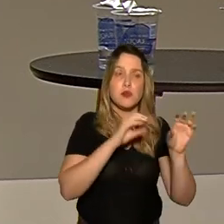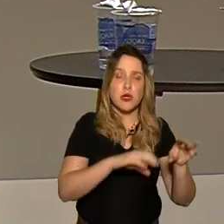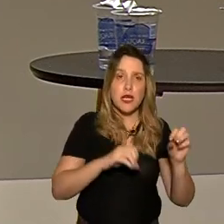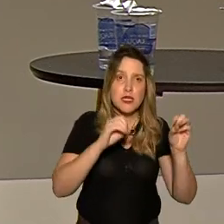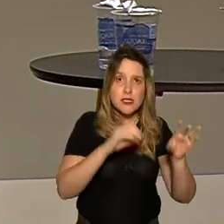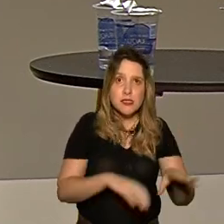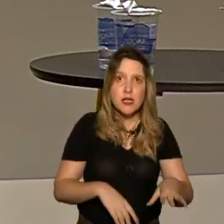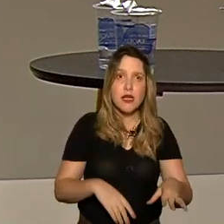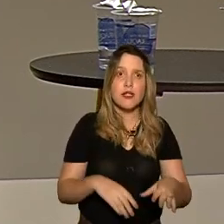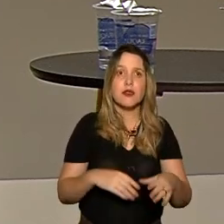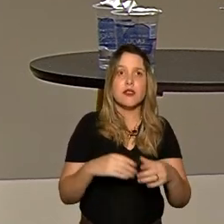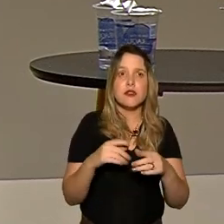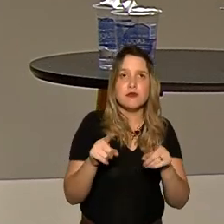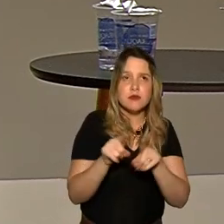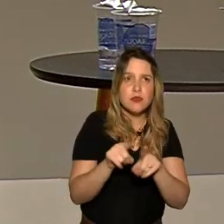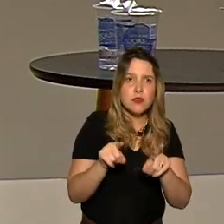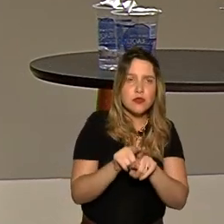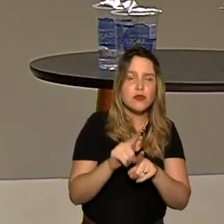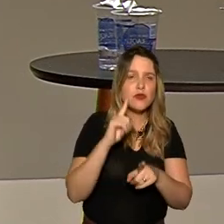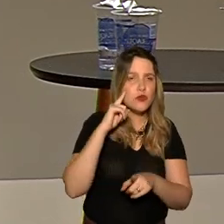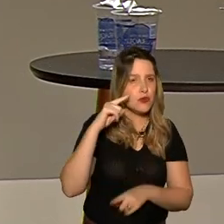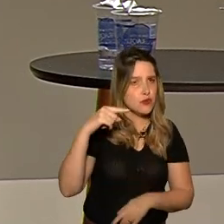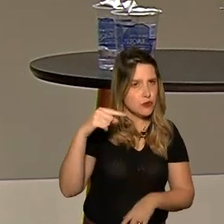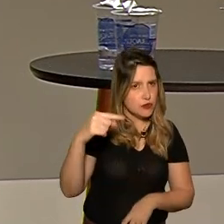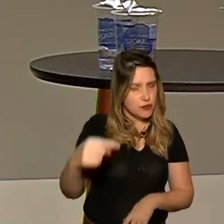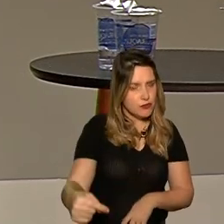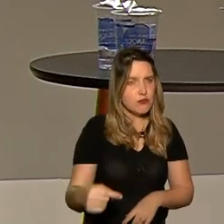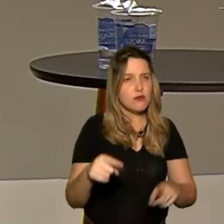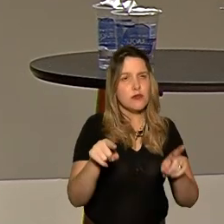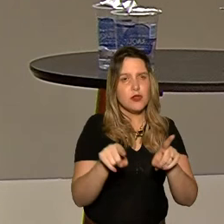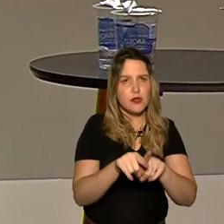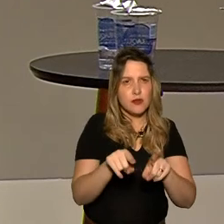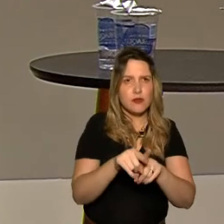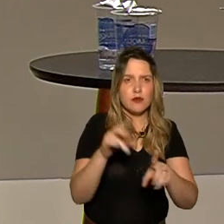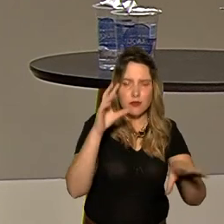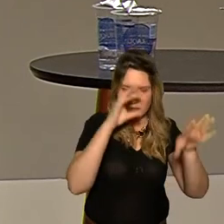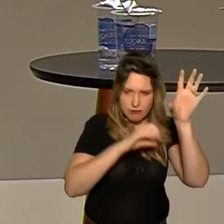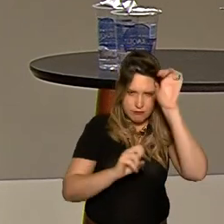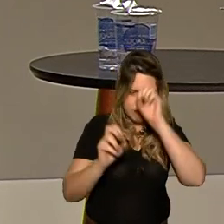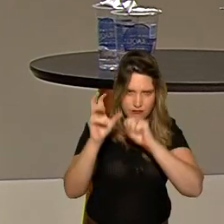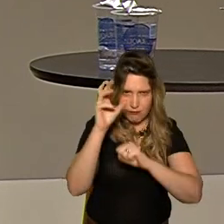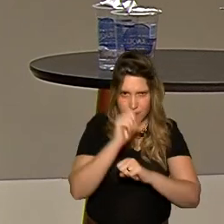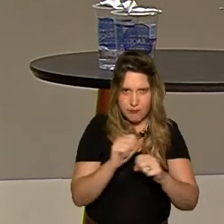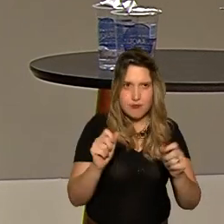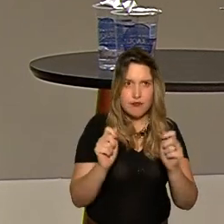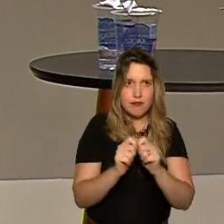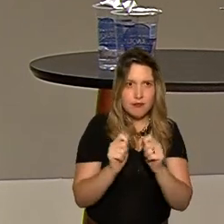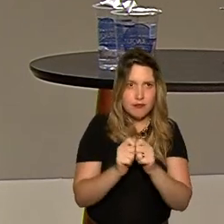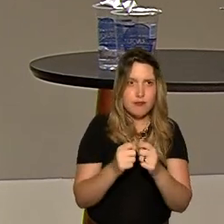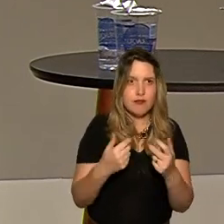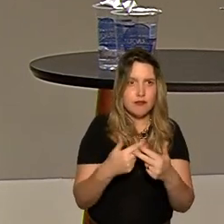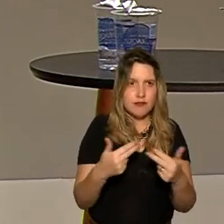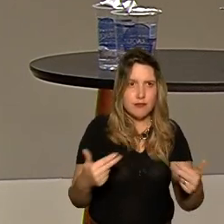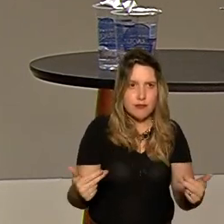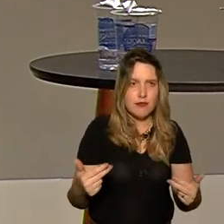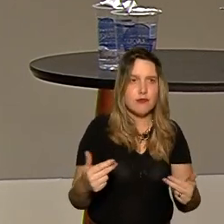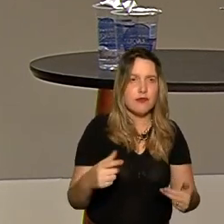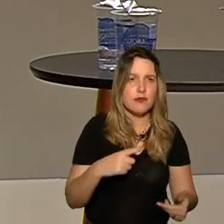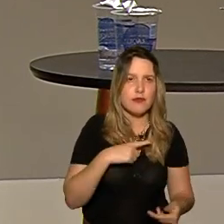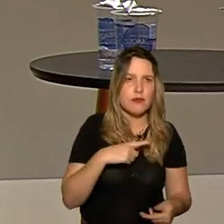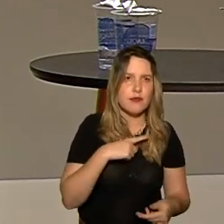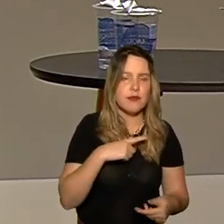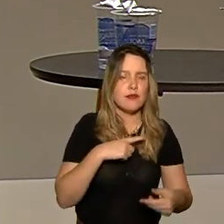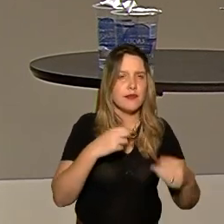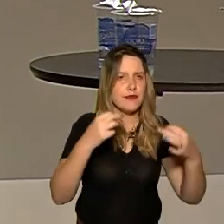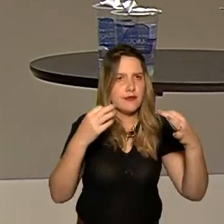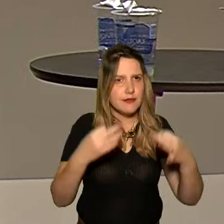não está restrita a minha ida para a escola eu preciso poder também circular no final de semana com o passe livre inclusive para poder frequentar